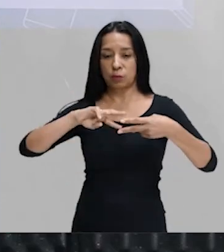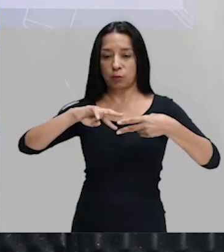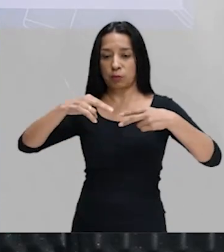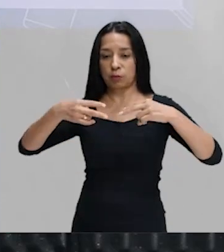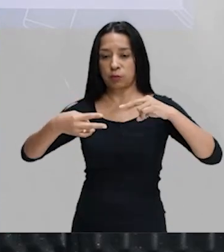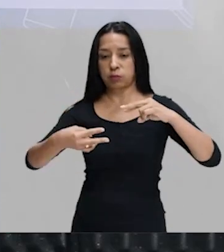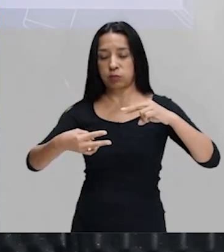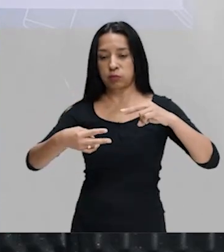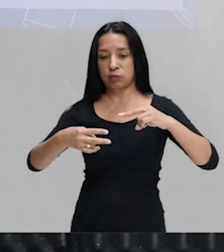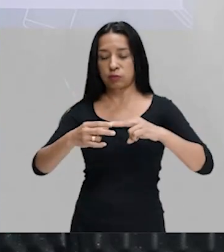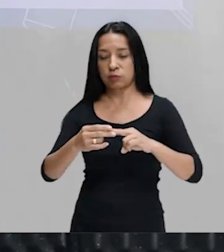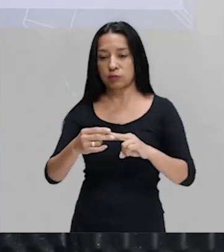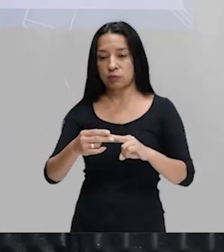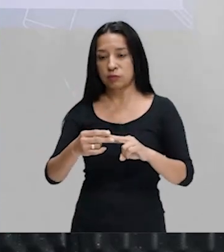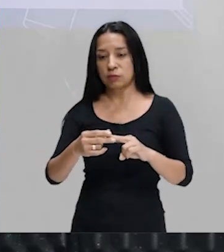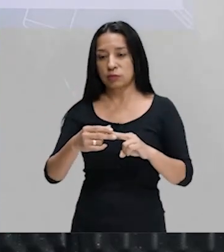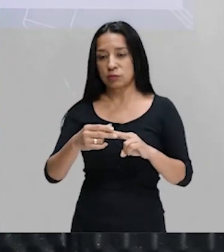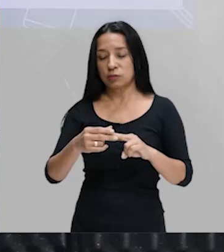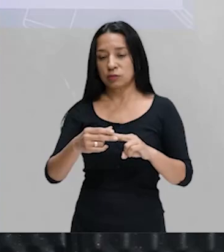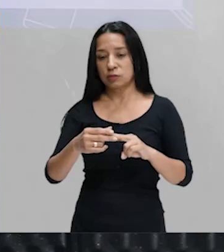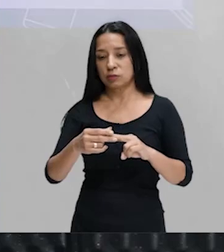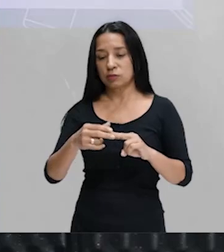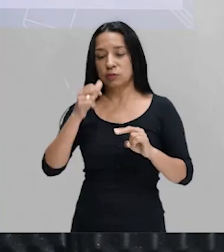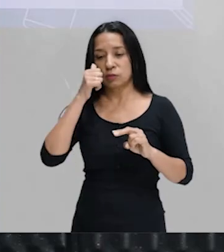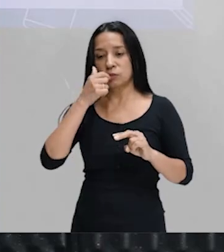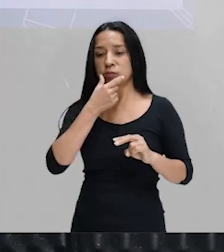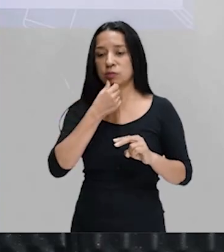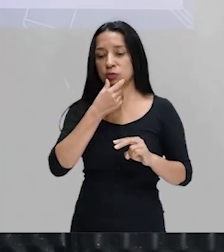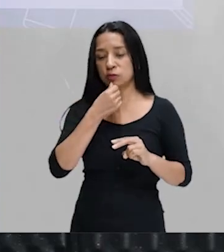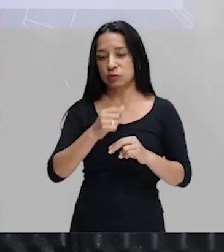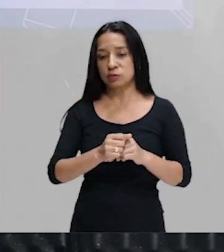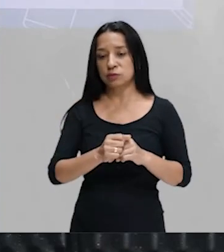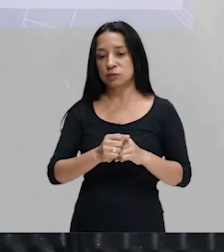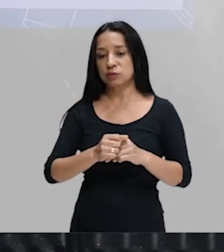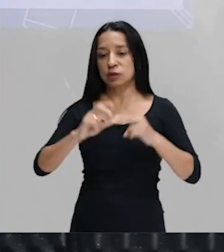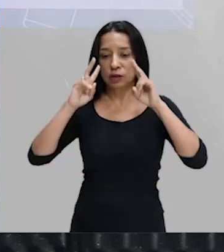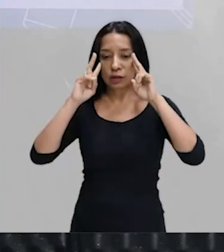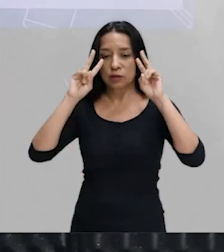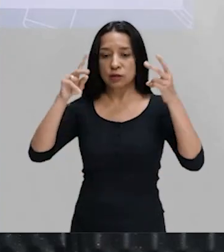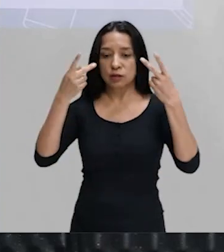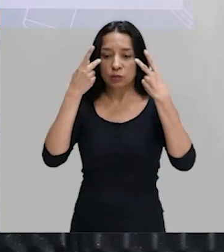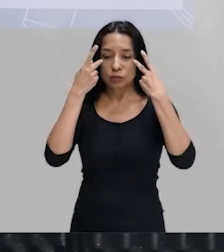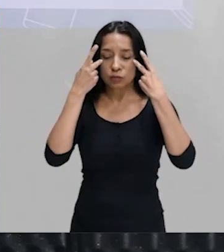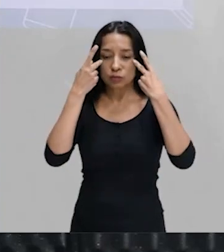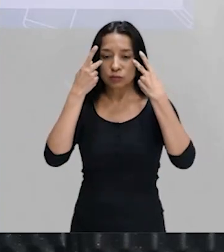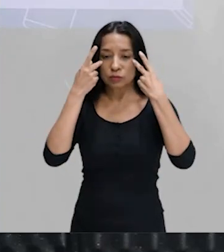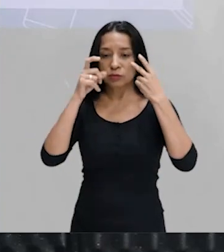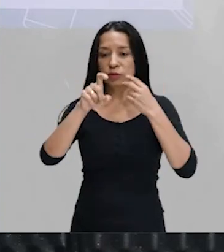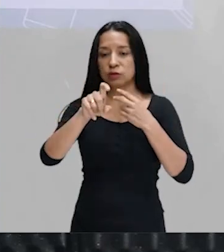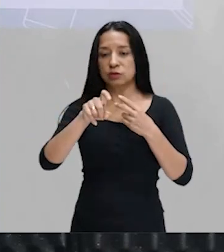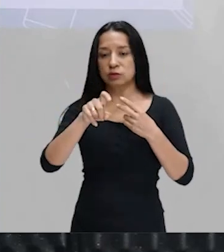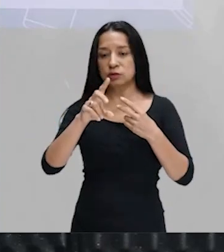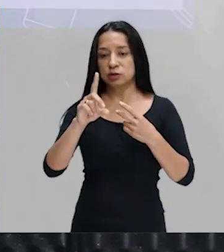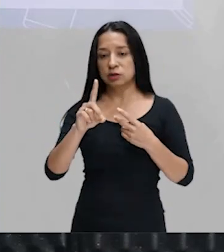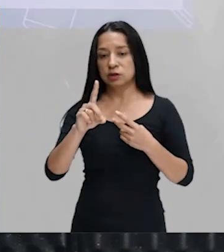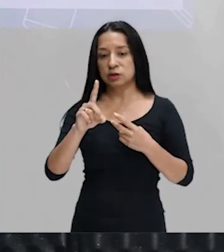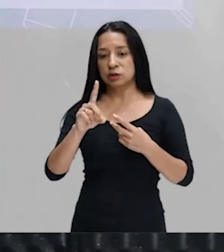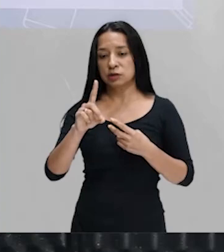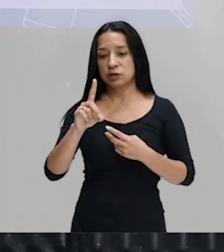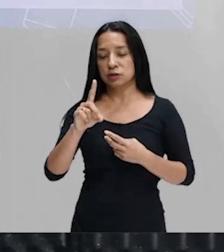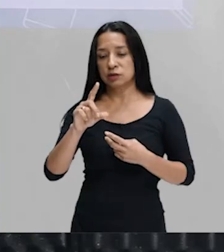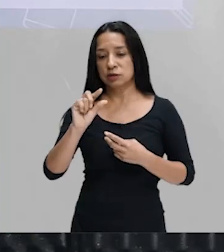Y, indivíduo do sexo masculino, daltônico, certo? XDzinho com